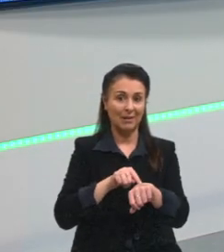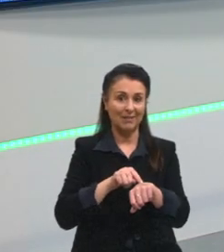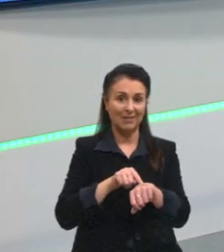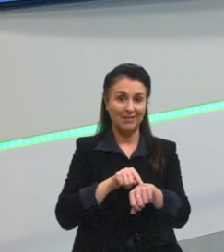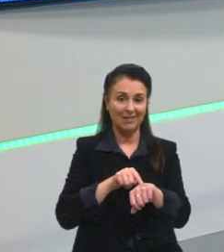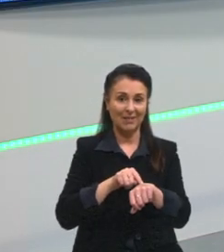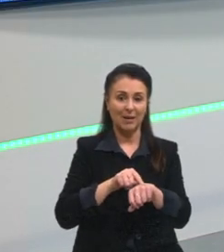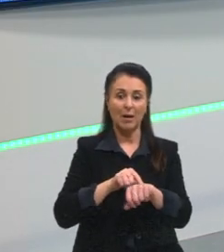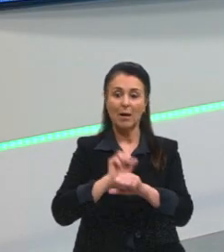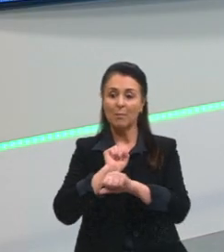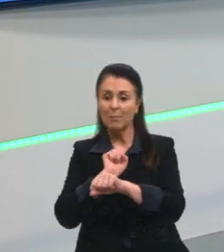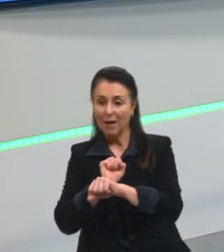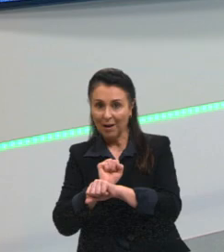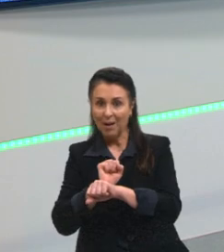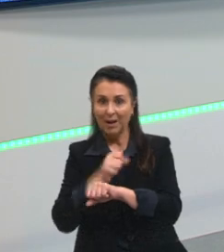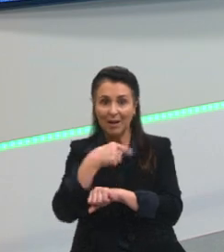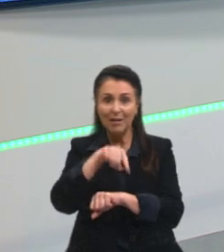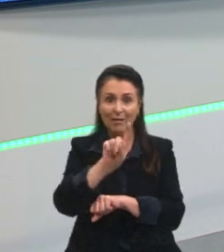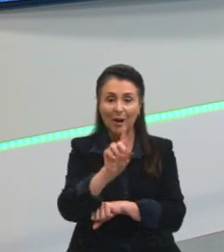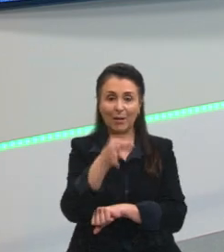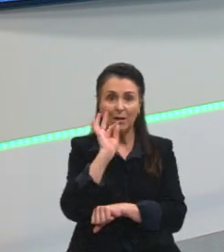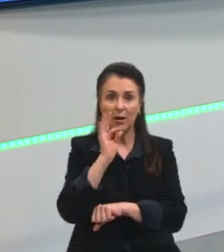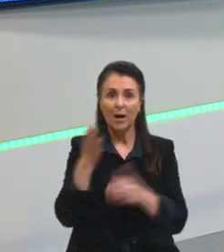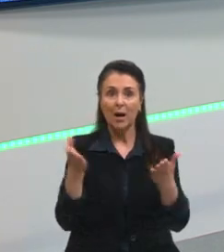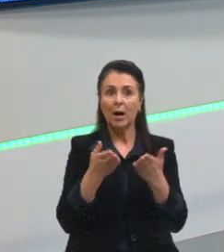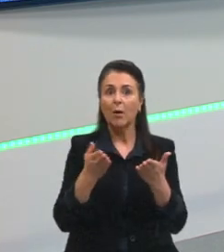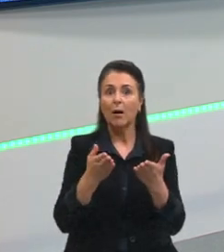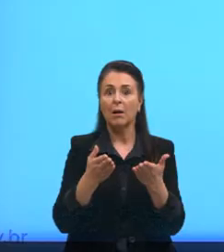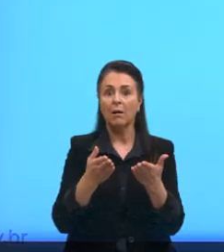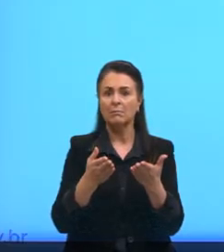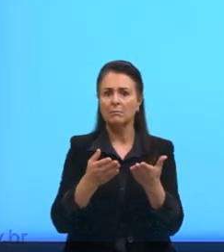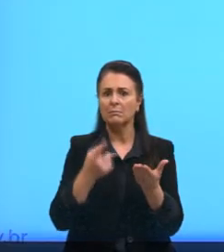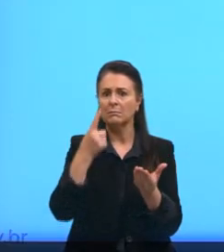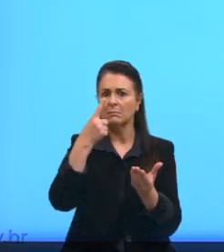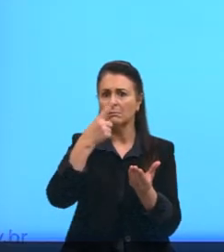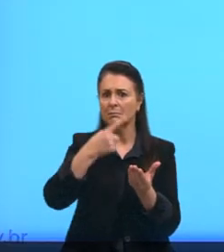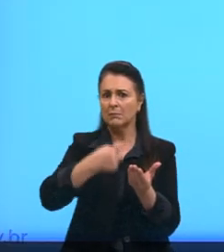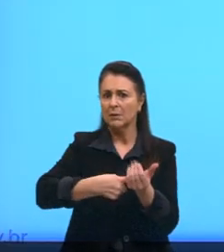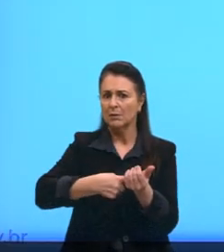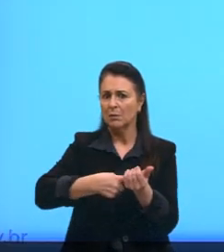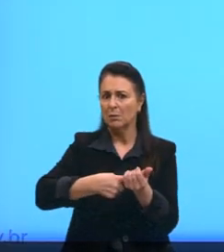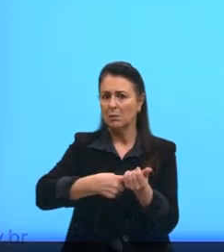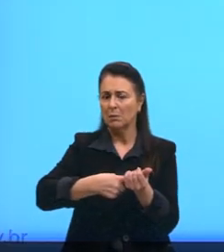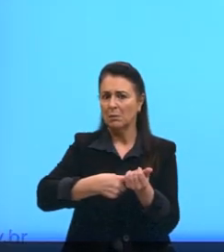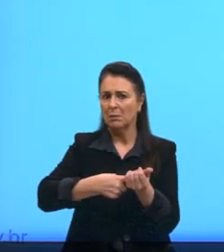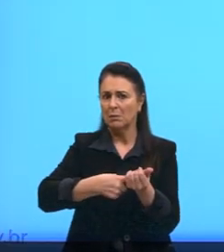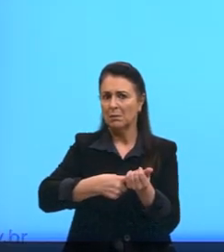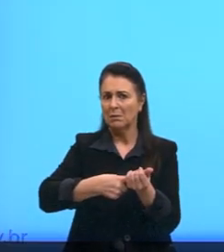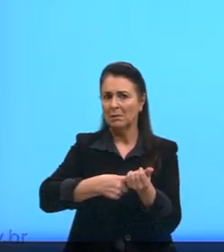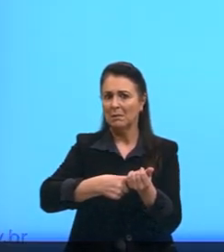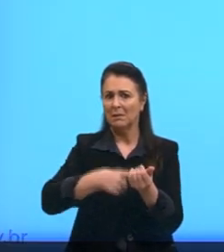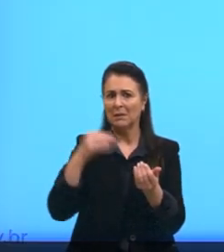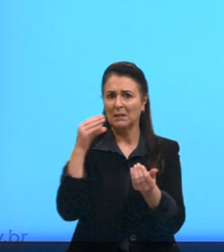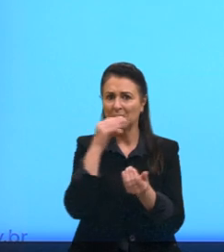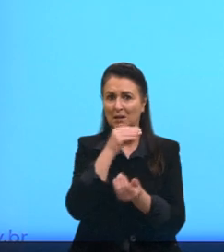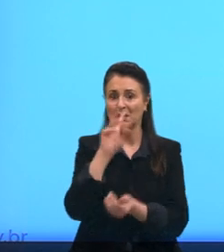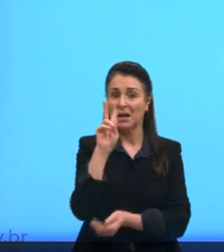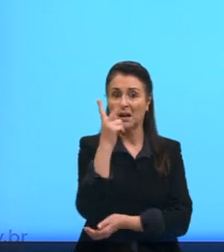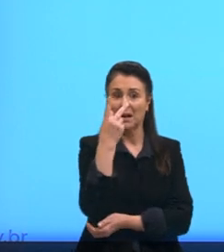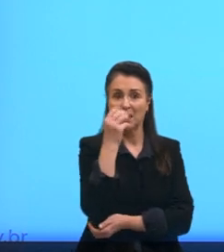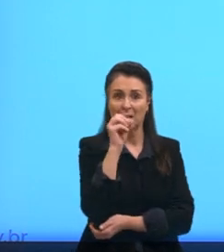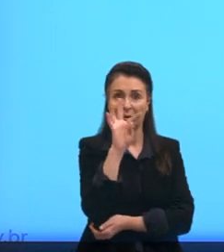parada para o café hot-dog hot-dog h o p